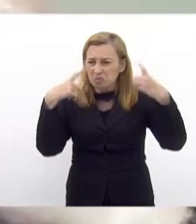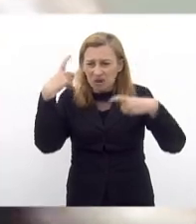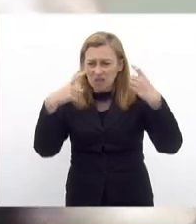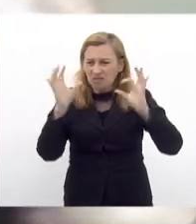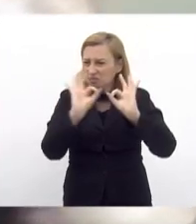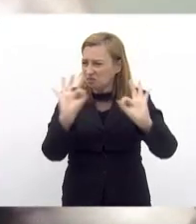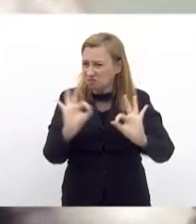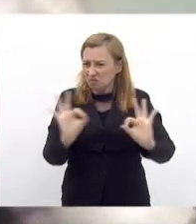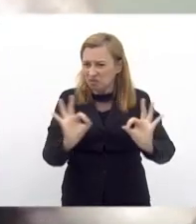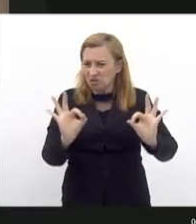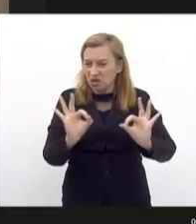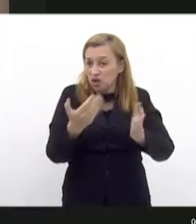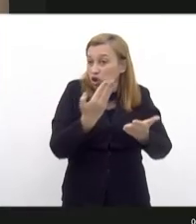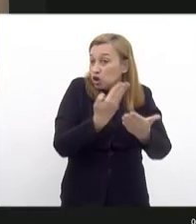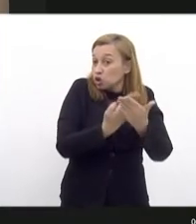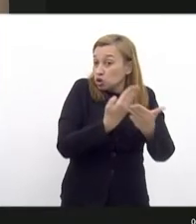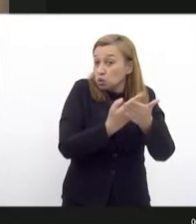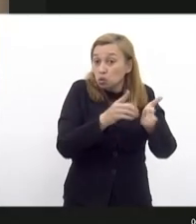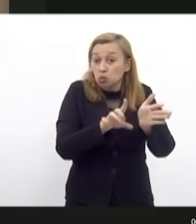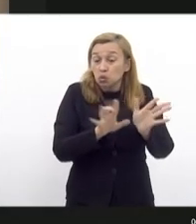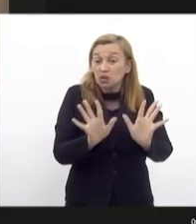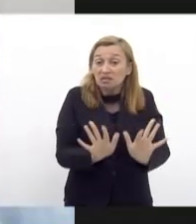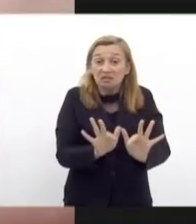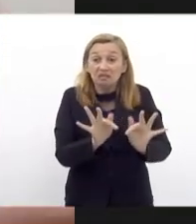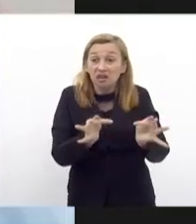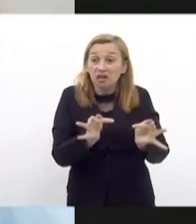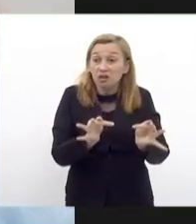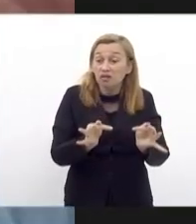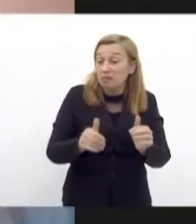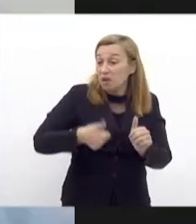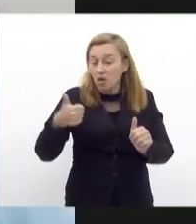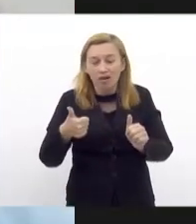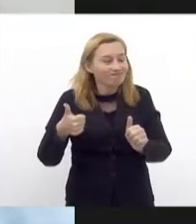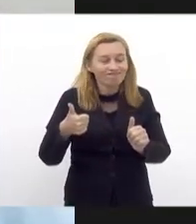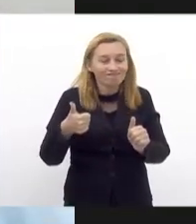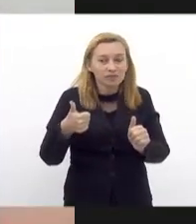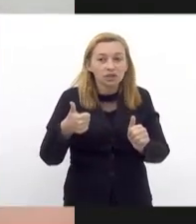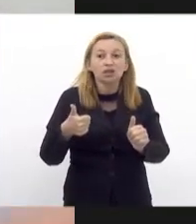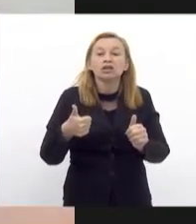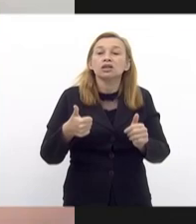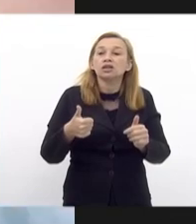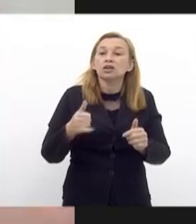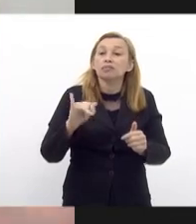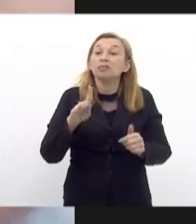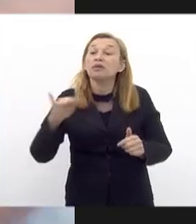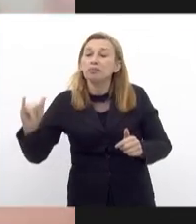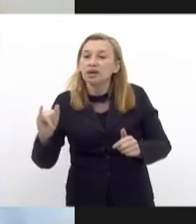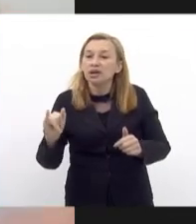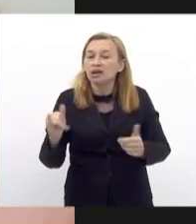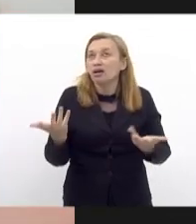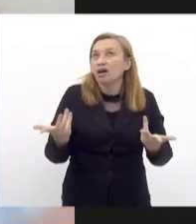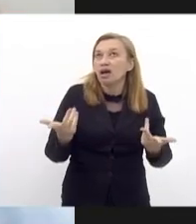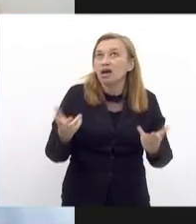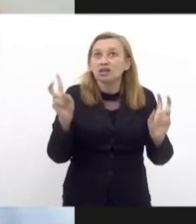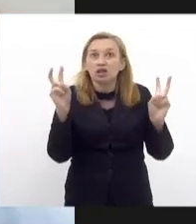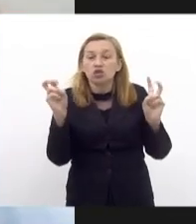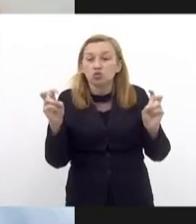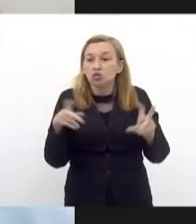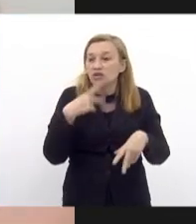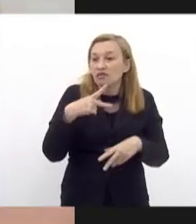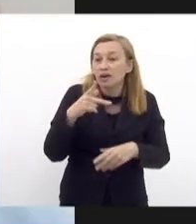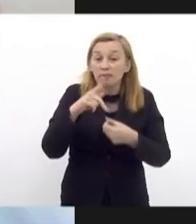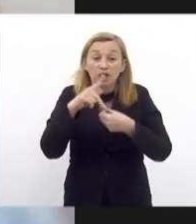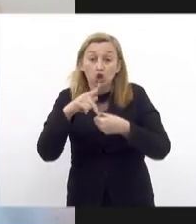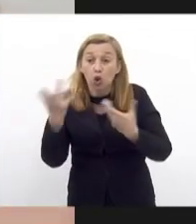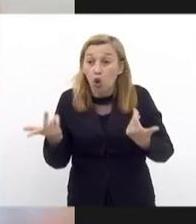qualquer fazer estudozinho assim que diz que vai melhorar, não vai melhorar o PIB. Isso não é que nem aquelas questões que se falam da indústria do